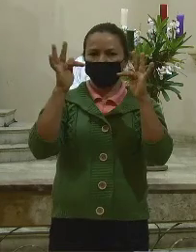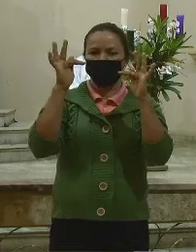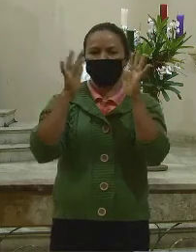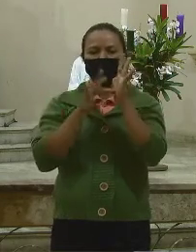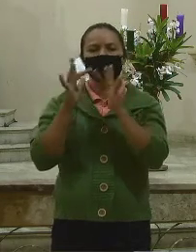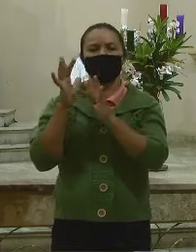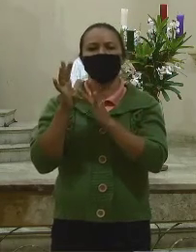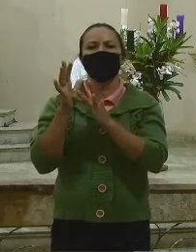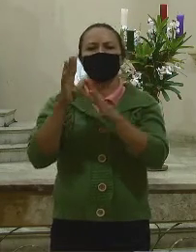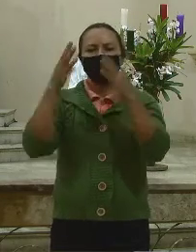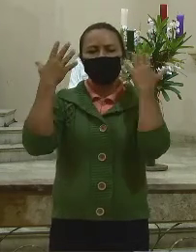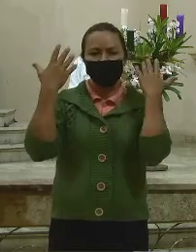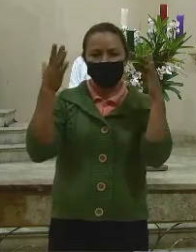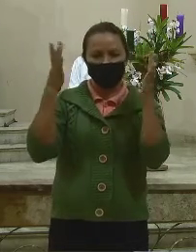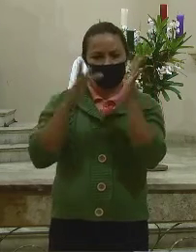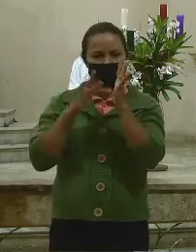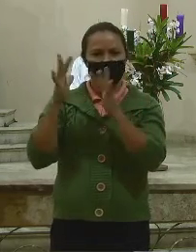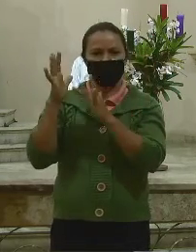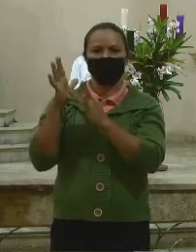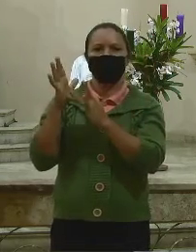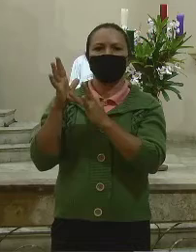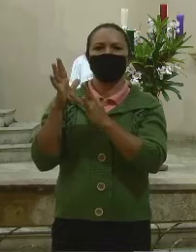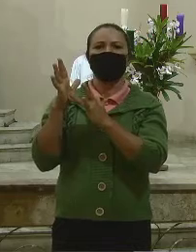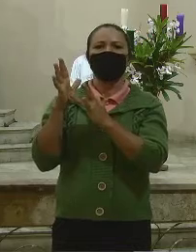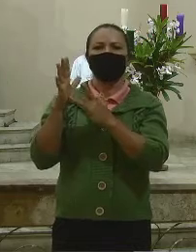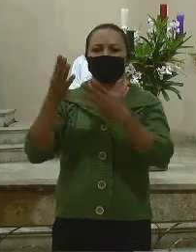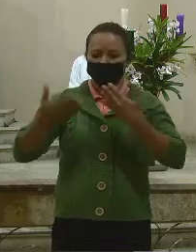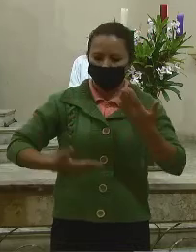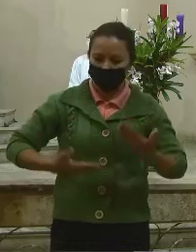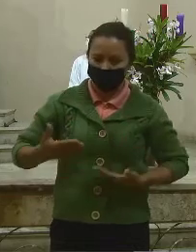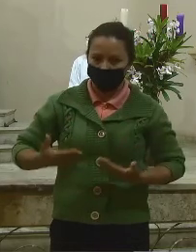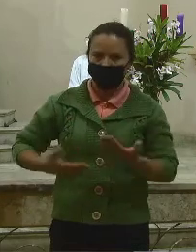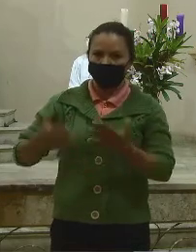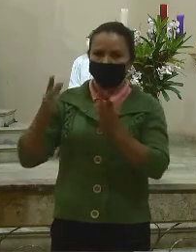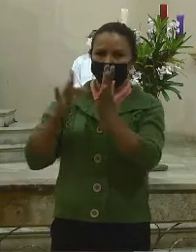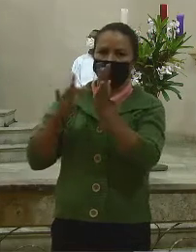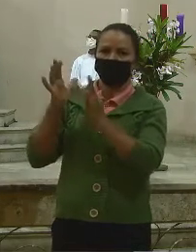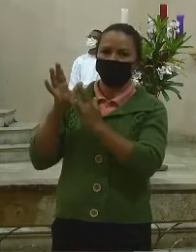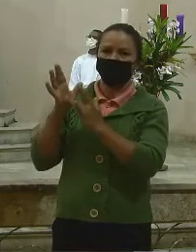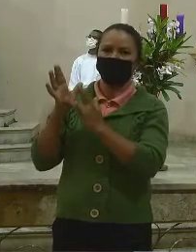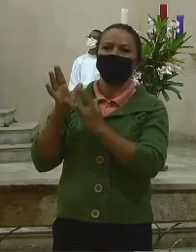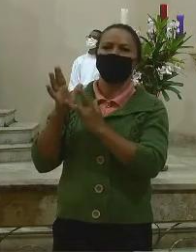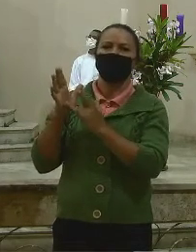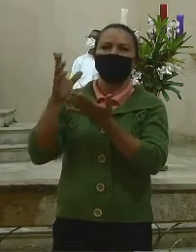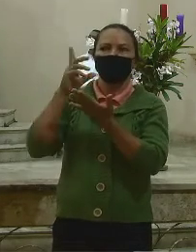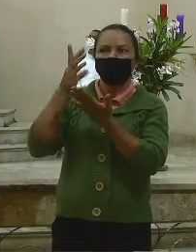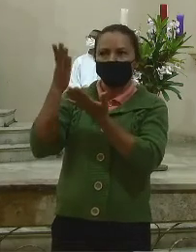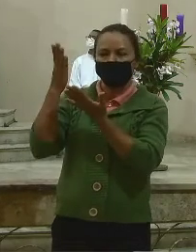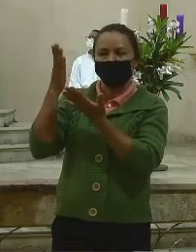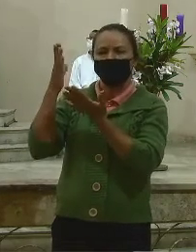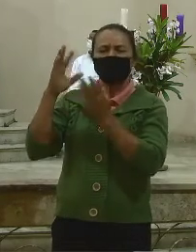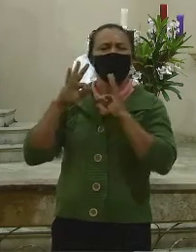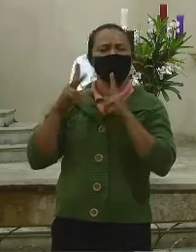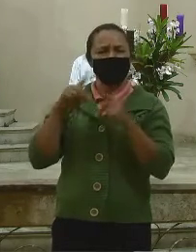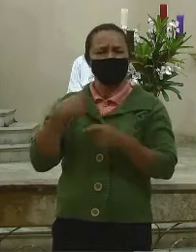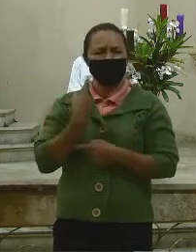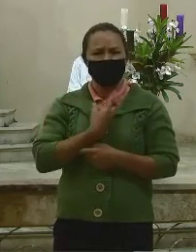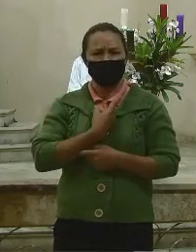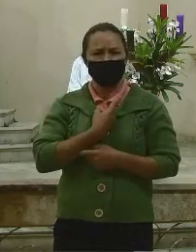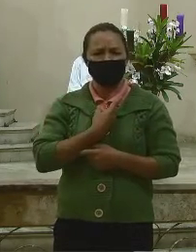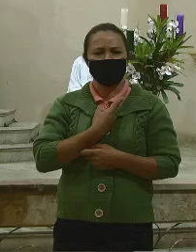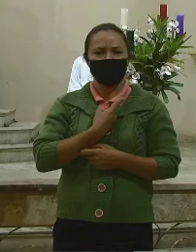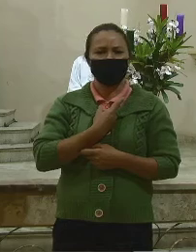Jesus, celebrar Jesus, servir a Jesus. Jesus é tudo para nós. Sem